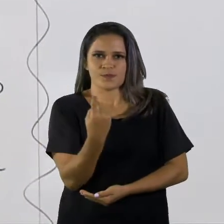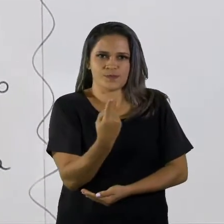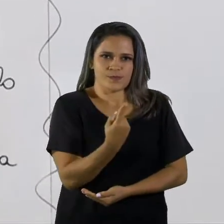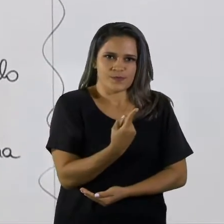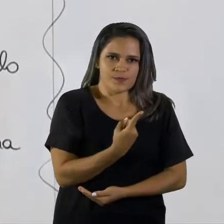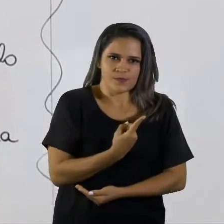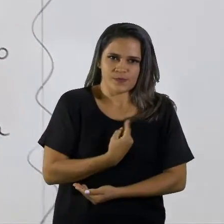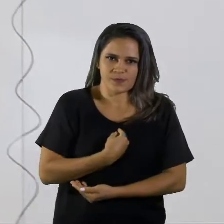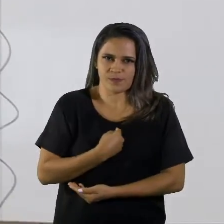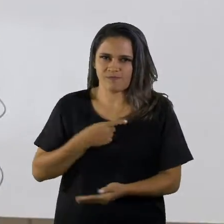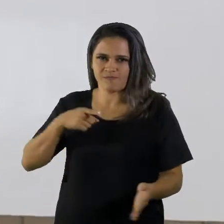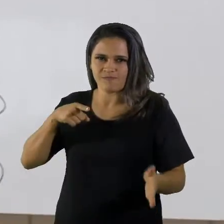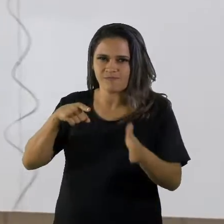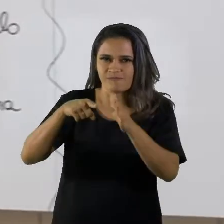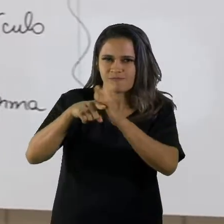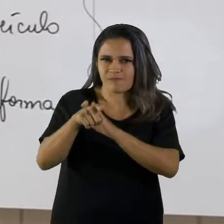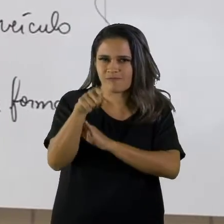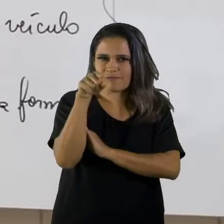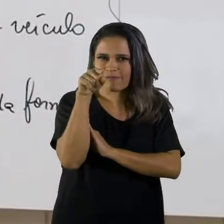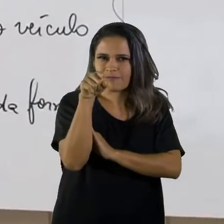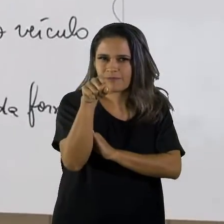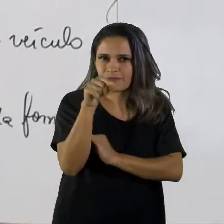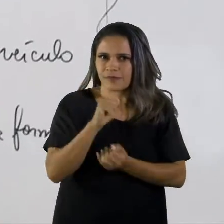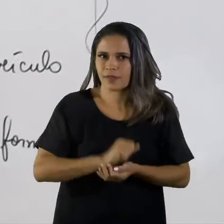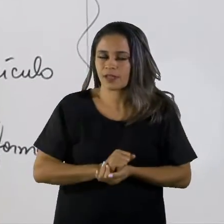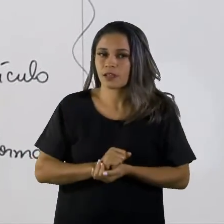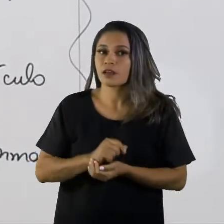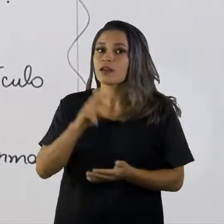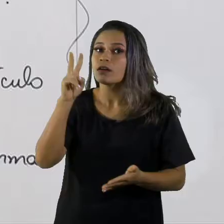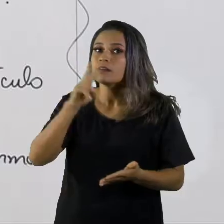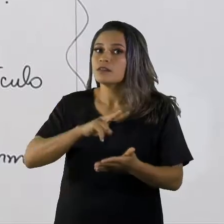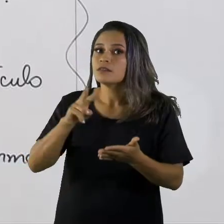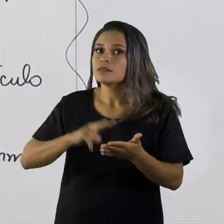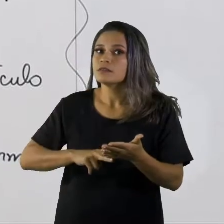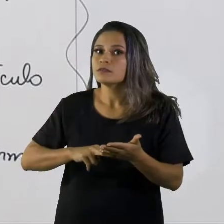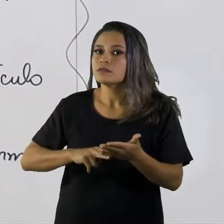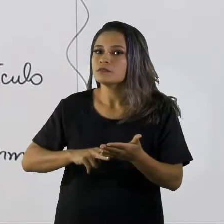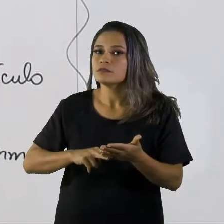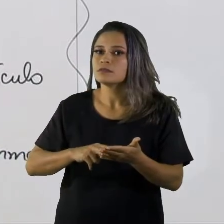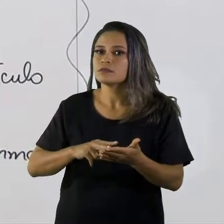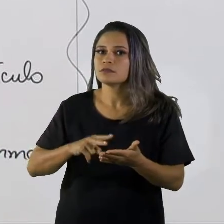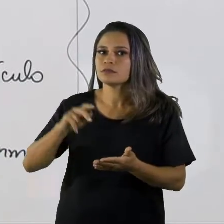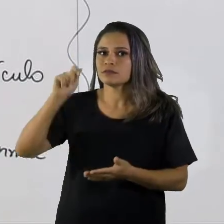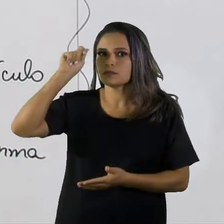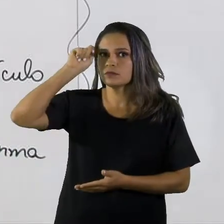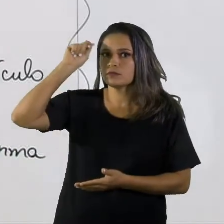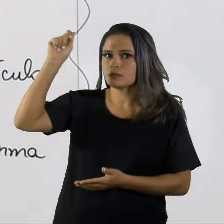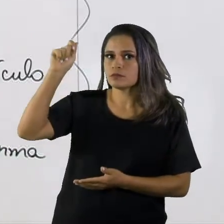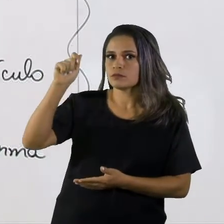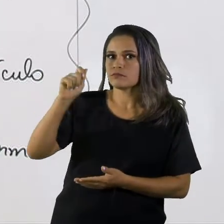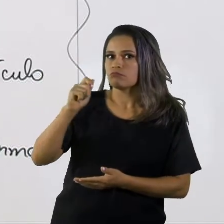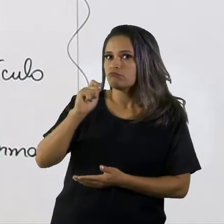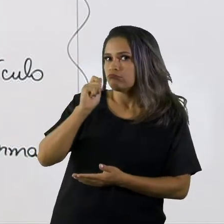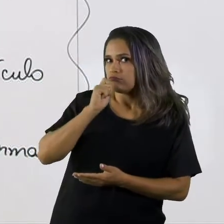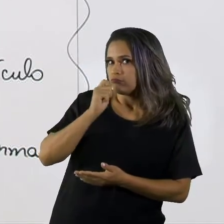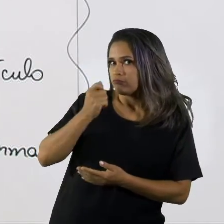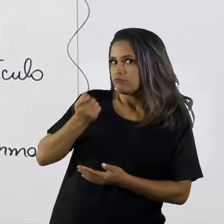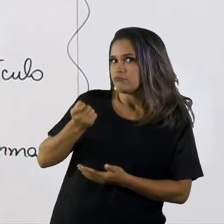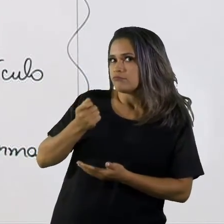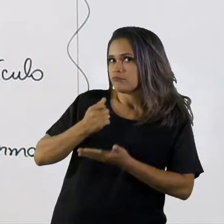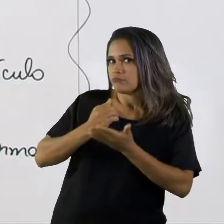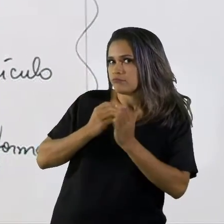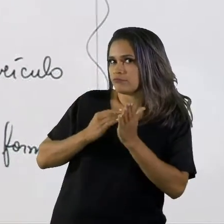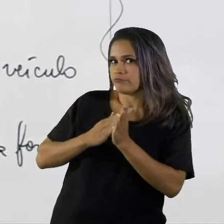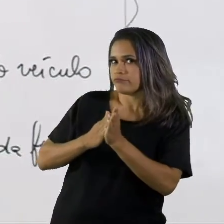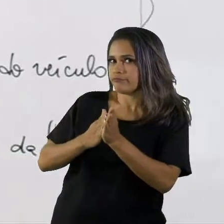eu vou fazer uma perguntinha a vocês. Quem foi que leu o livro de Pedro Bandeira, A Droga da Obediência? Vocês lembram